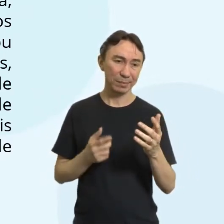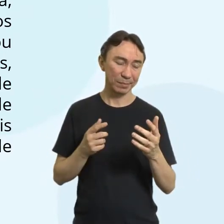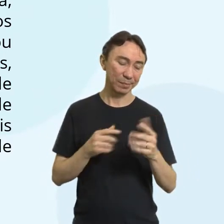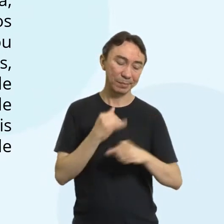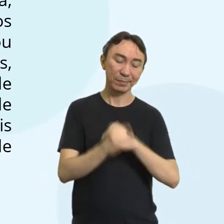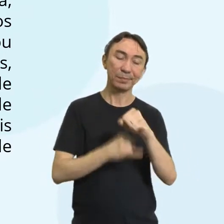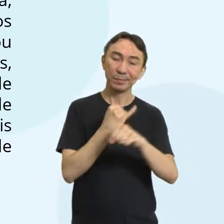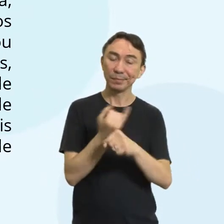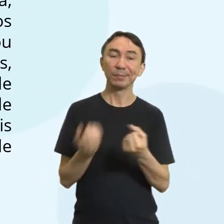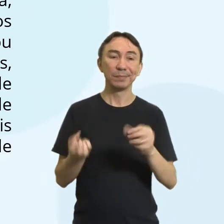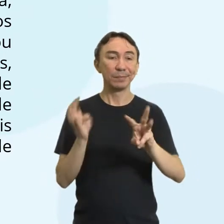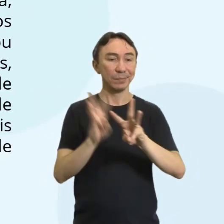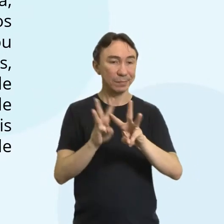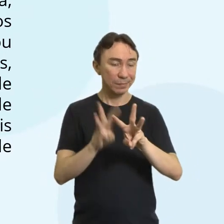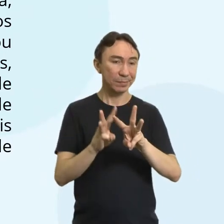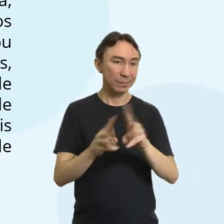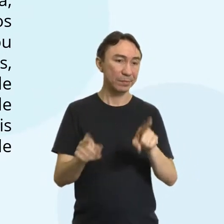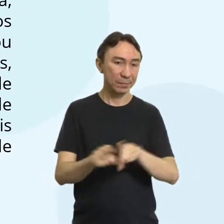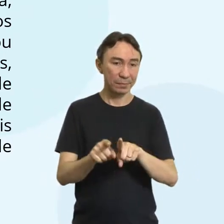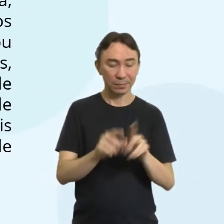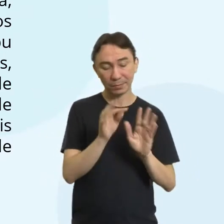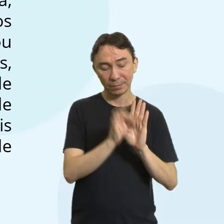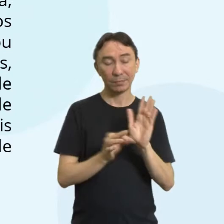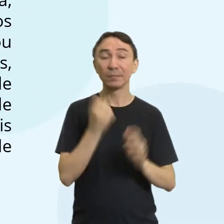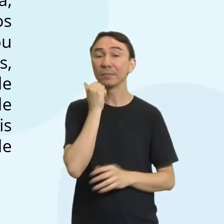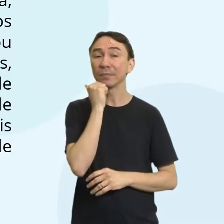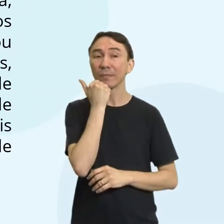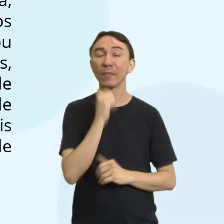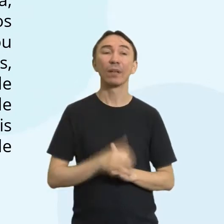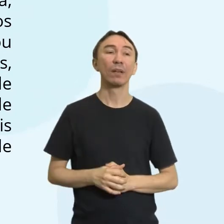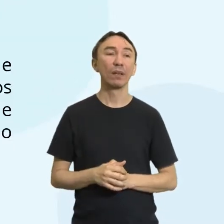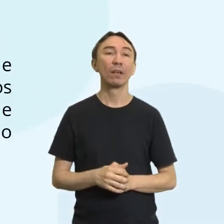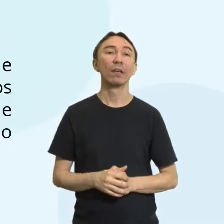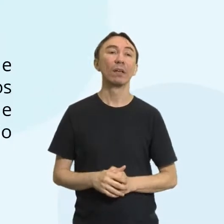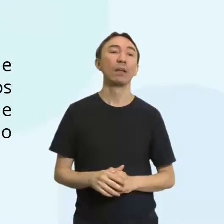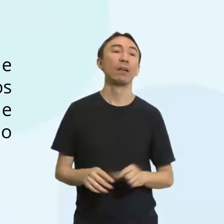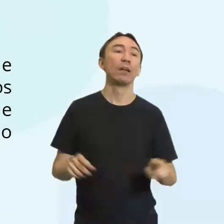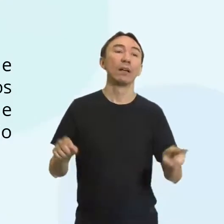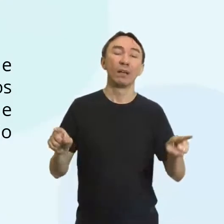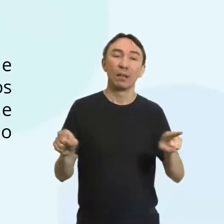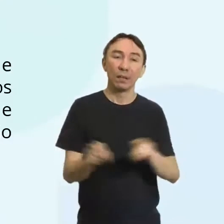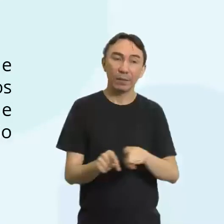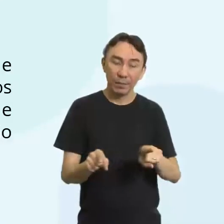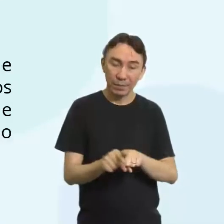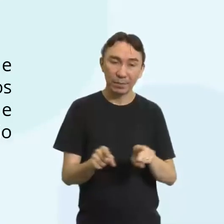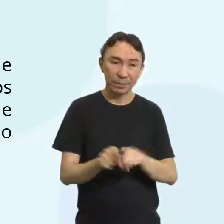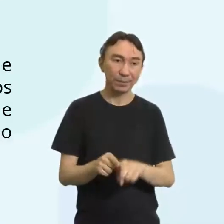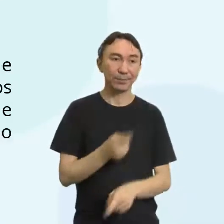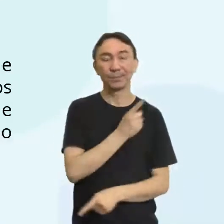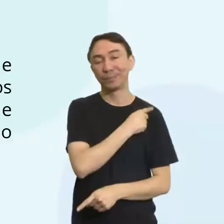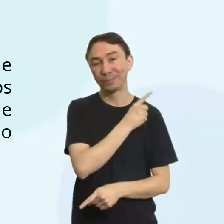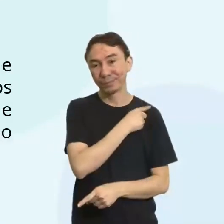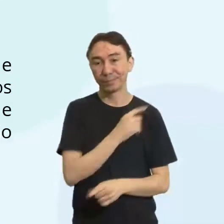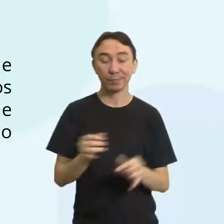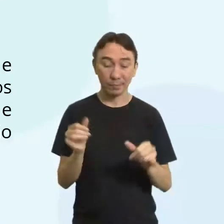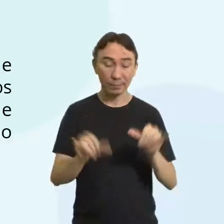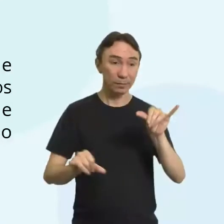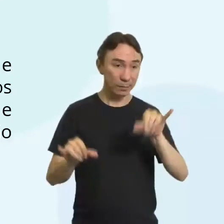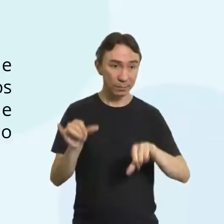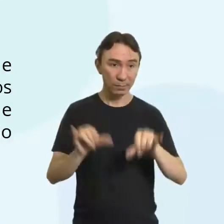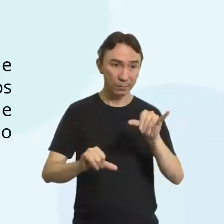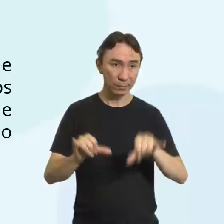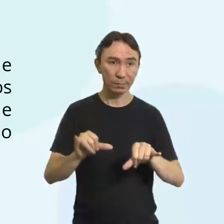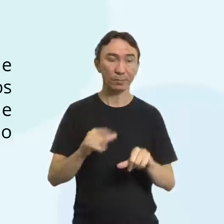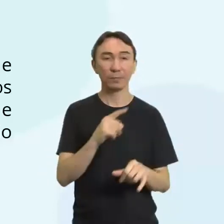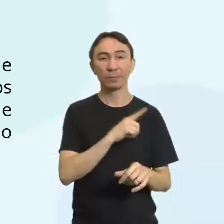científicos. Eu gostaria agora de dar um destaque para a habilidade de química da primeira série. Analisar as